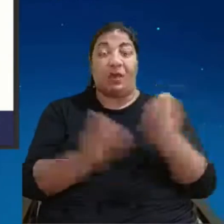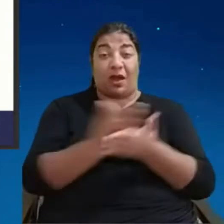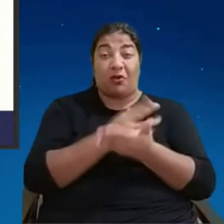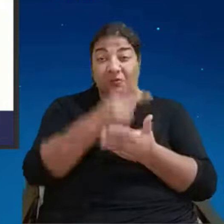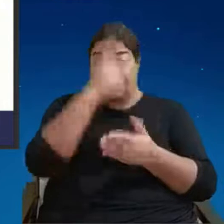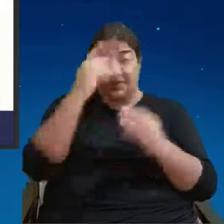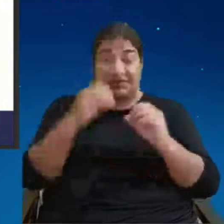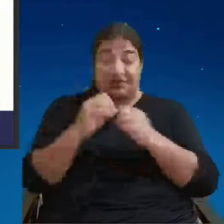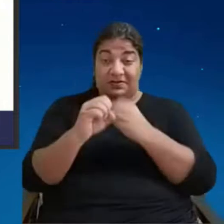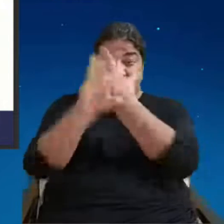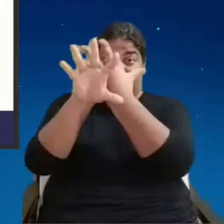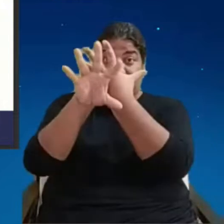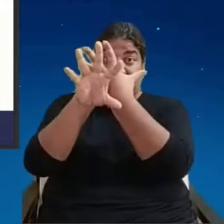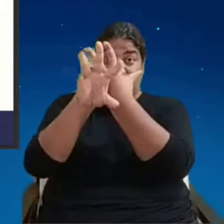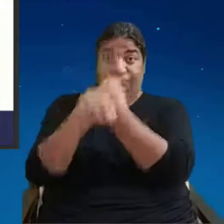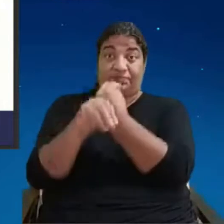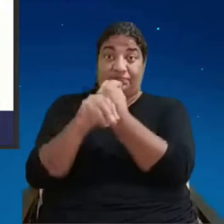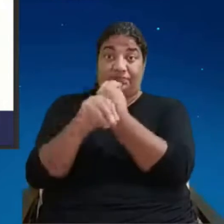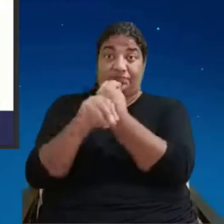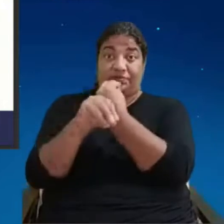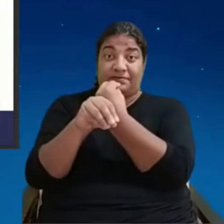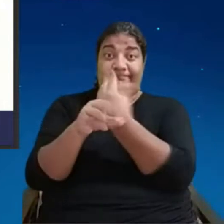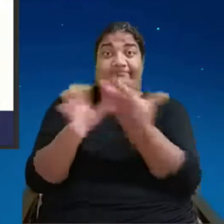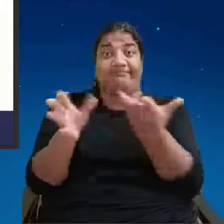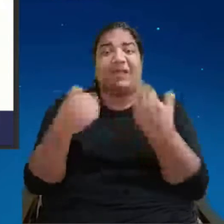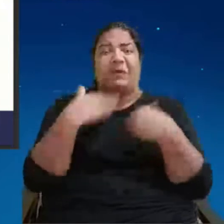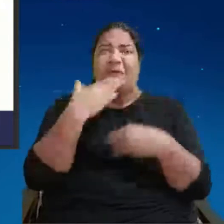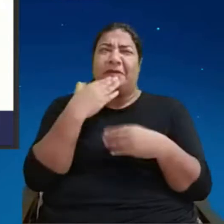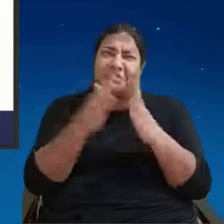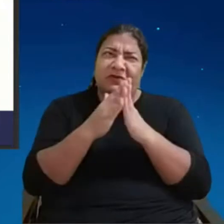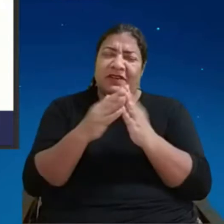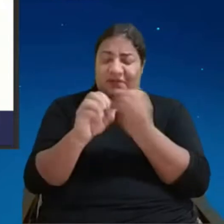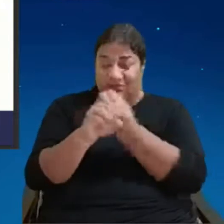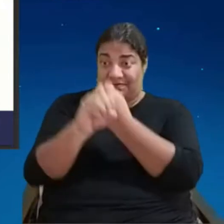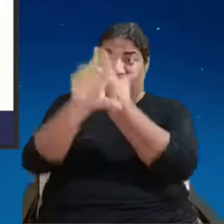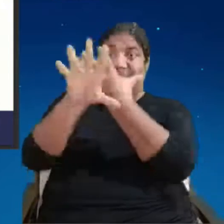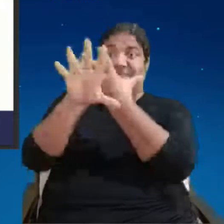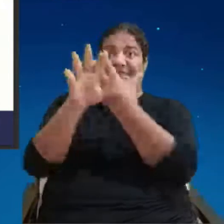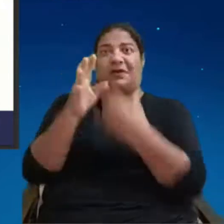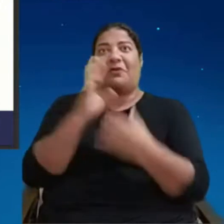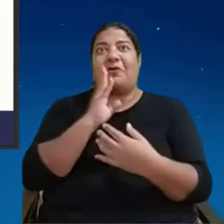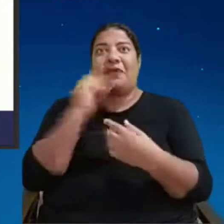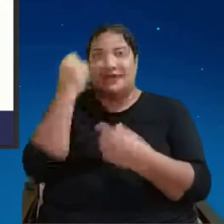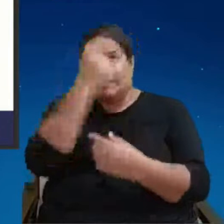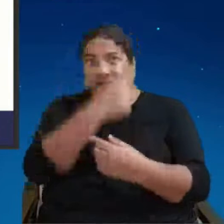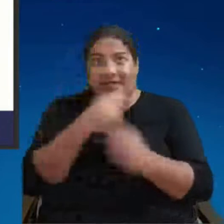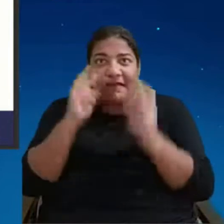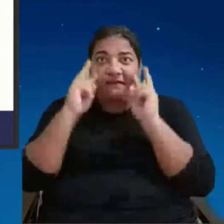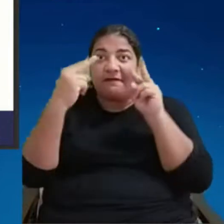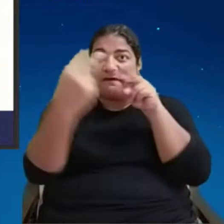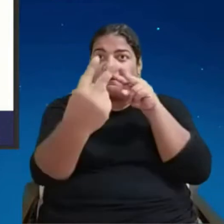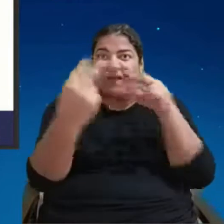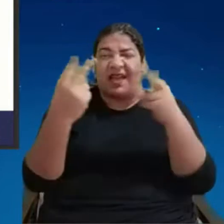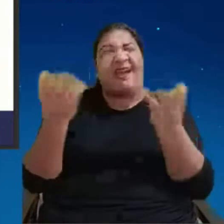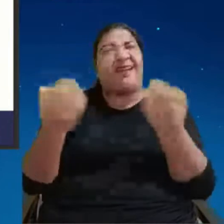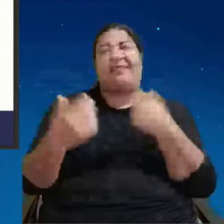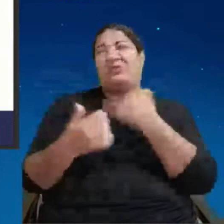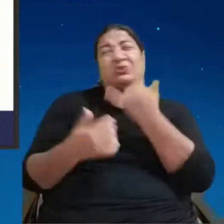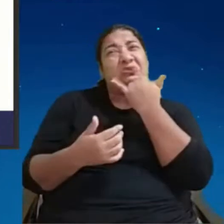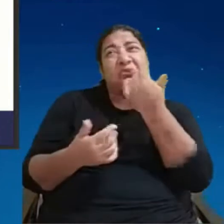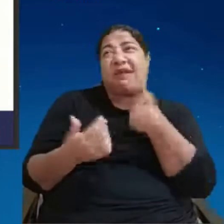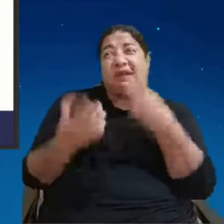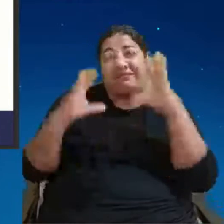assim, não, vamos tentar abrir a câmera só para a gente se conhecer. Ah, não, eu prefiro falar sem a câmera.